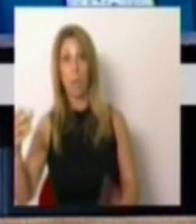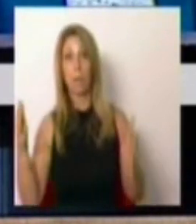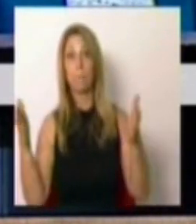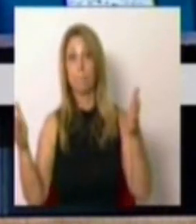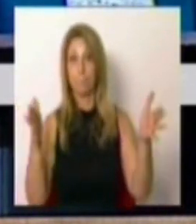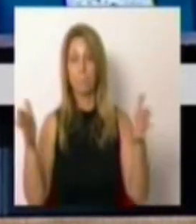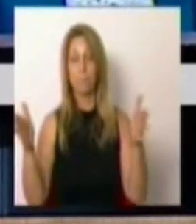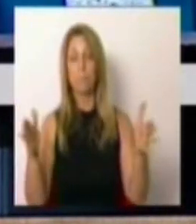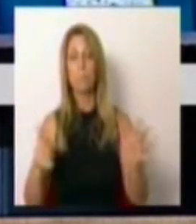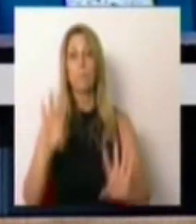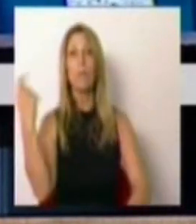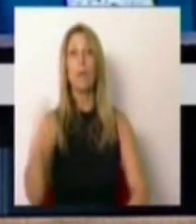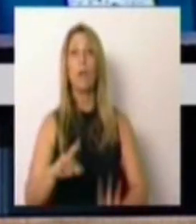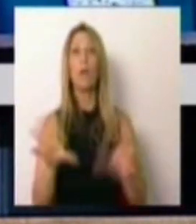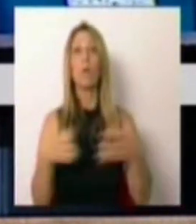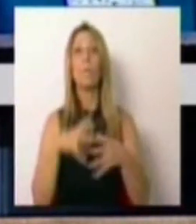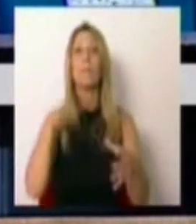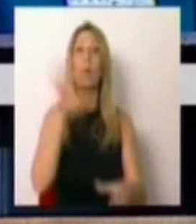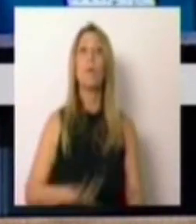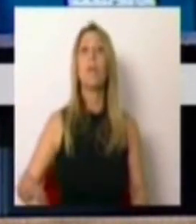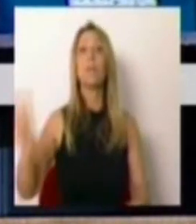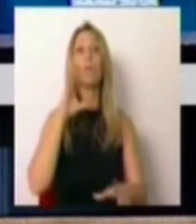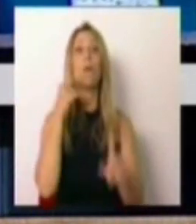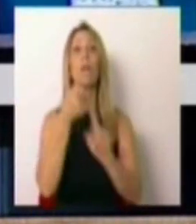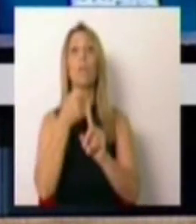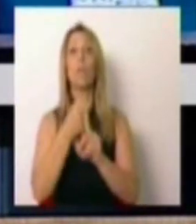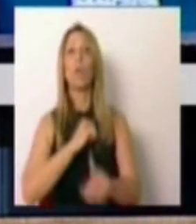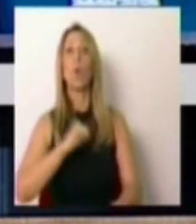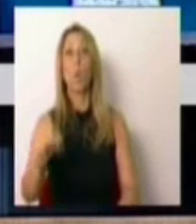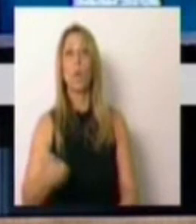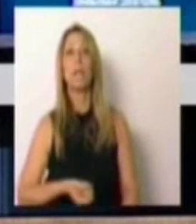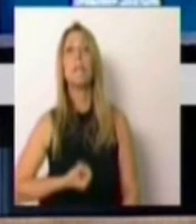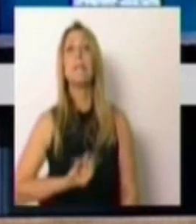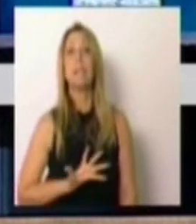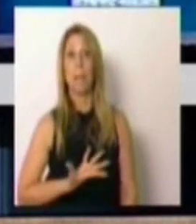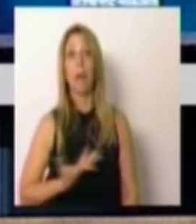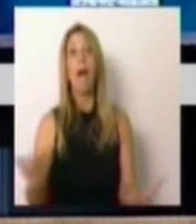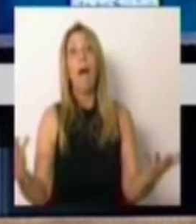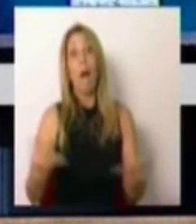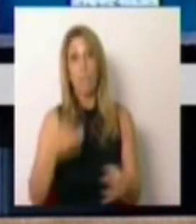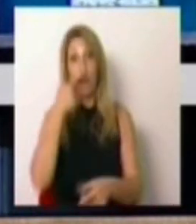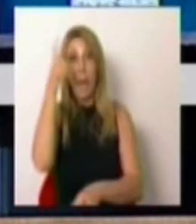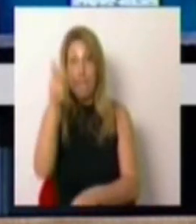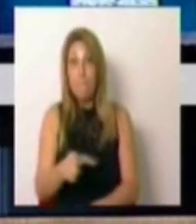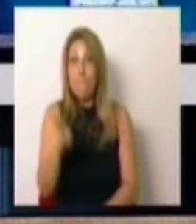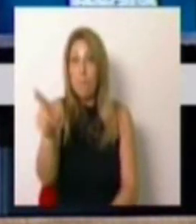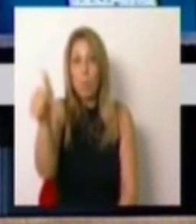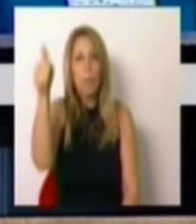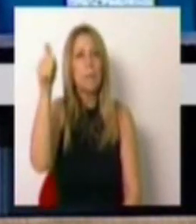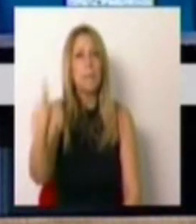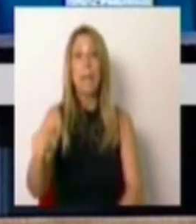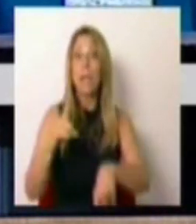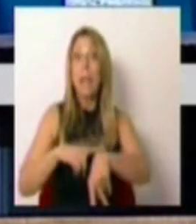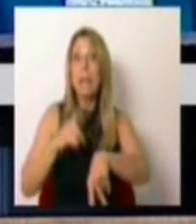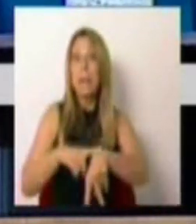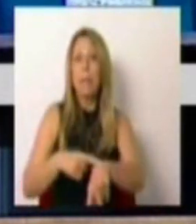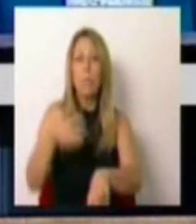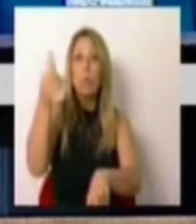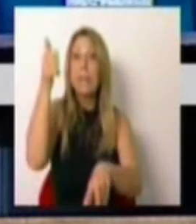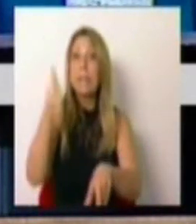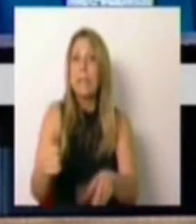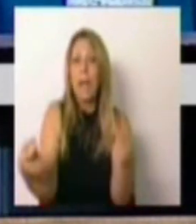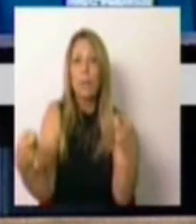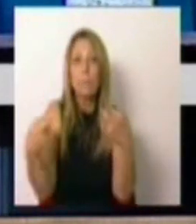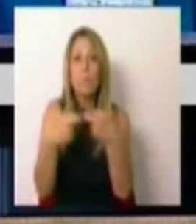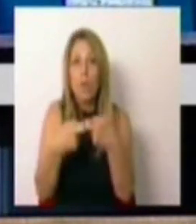da Comissão Nacional de Luta contra a SIDA. Foi então a pessoa certa, no momento certo. Nesse